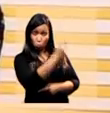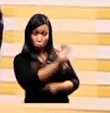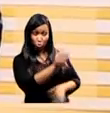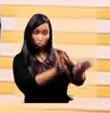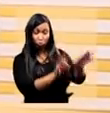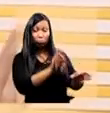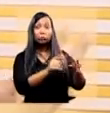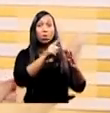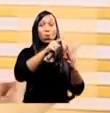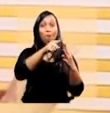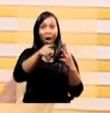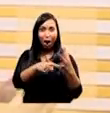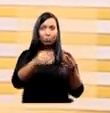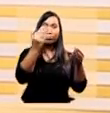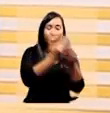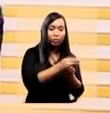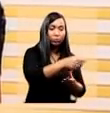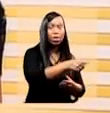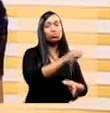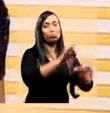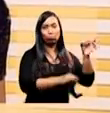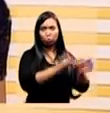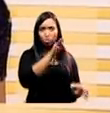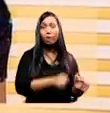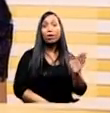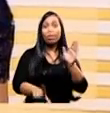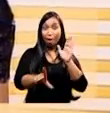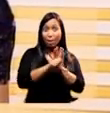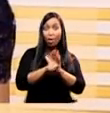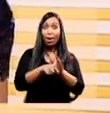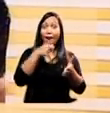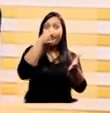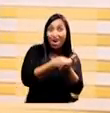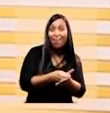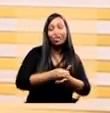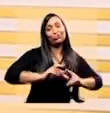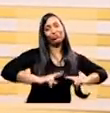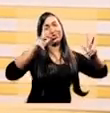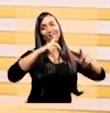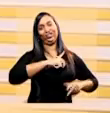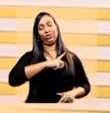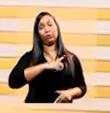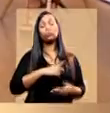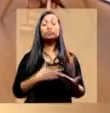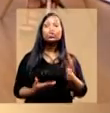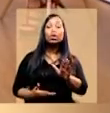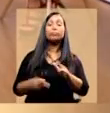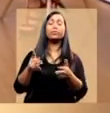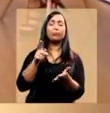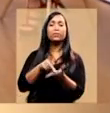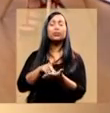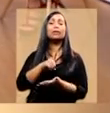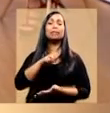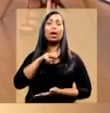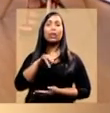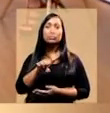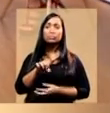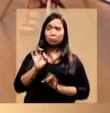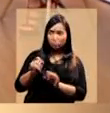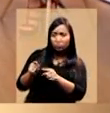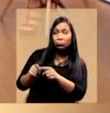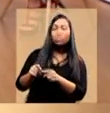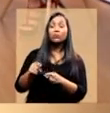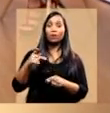único juiz, 4 processos, o julgamento e a aplicação da lei é diferenciada. É mais severa, né? Com certeza. Não é verdade, doutora Darcy? Com